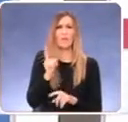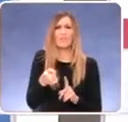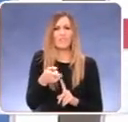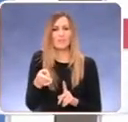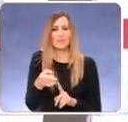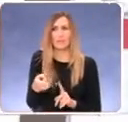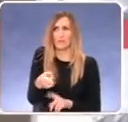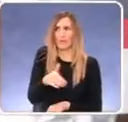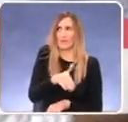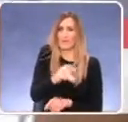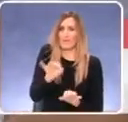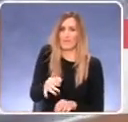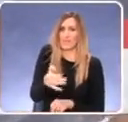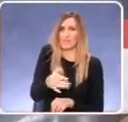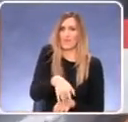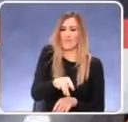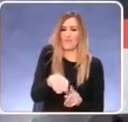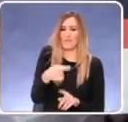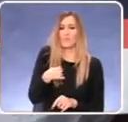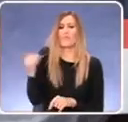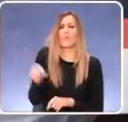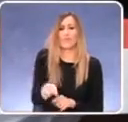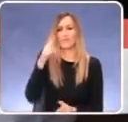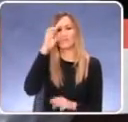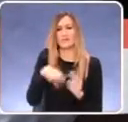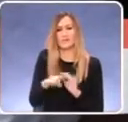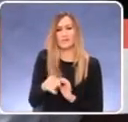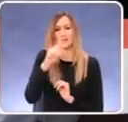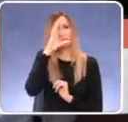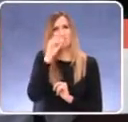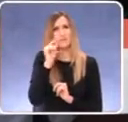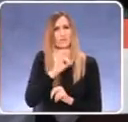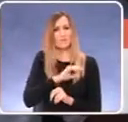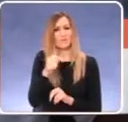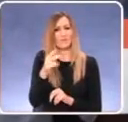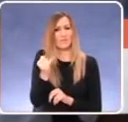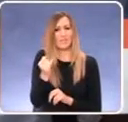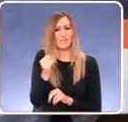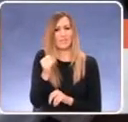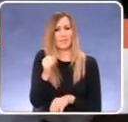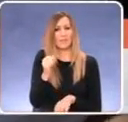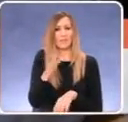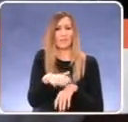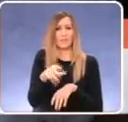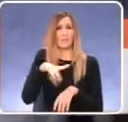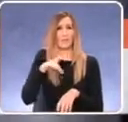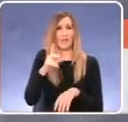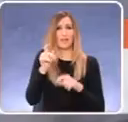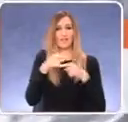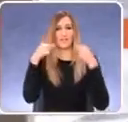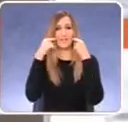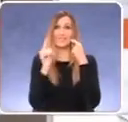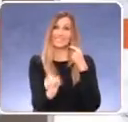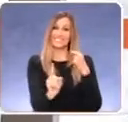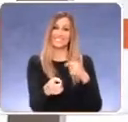A feira que vai haver ali este fim de semana. O que é que achas que eu estou cá a fazer? Não sei, os senhores andam a ter isso, mas é por causa do Portugal a sorrir. É isso mesmo. É isso mesmo.